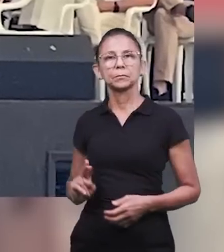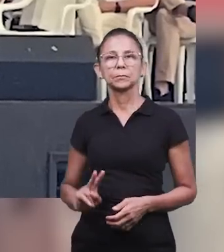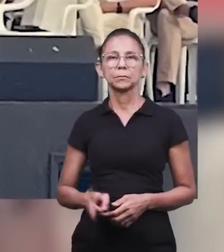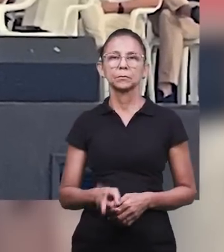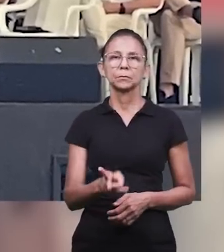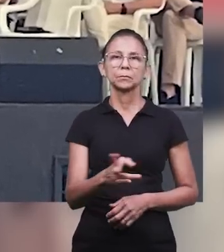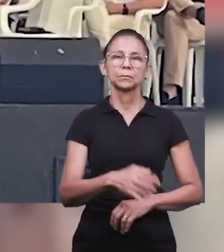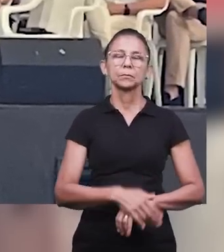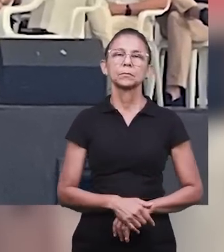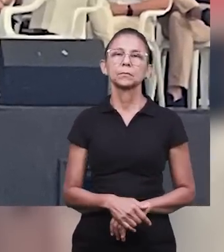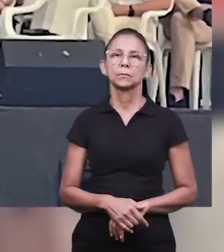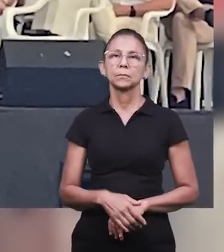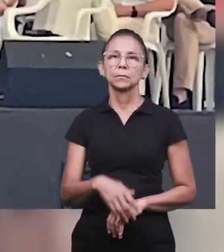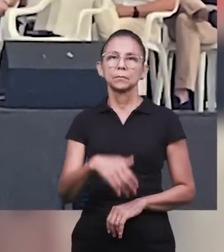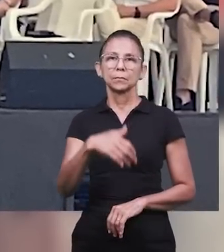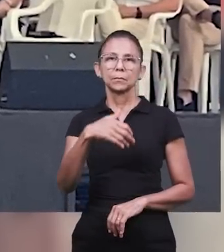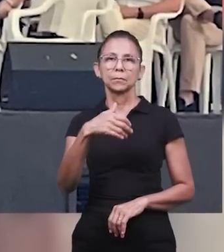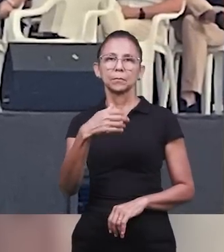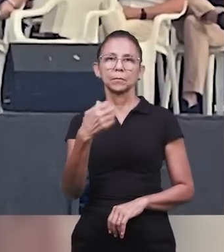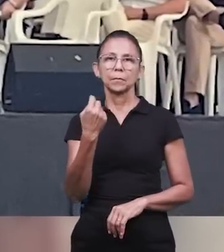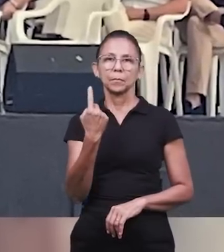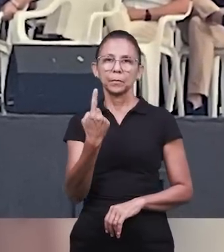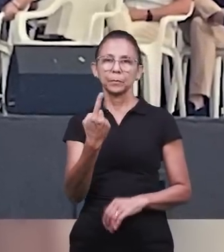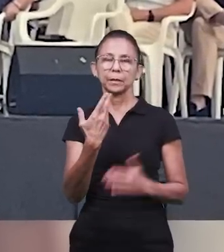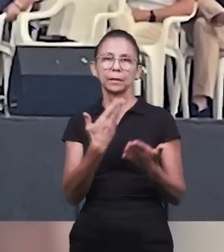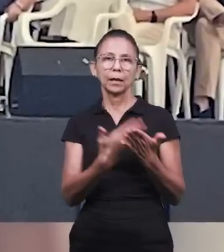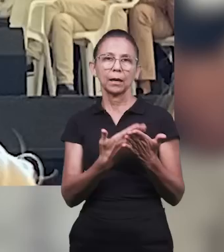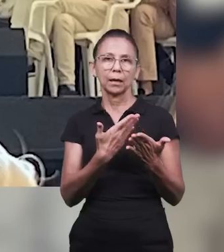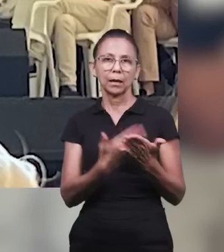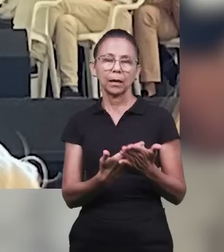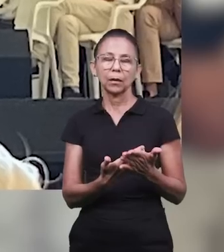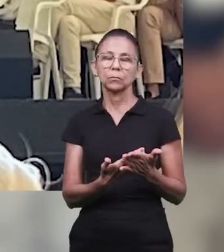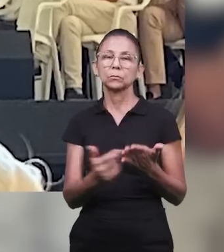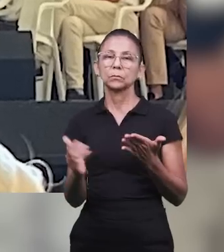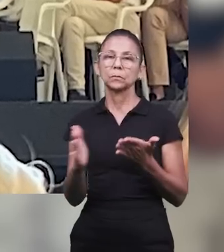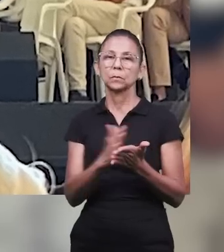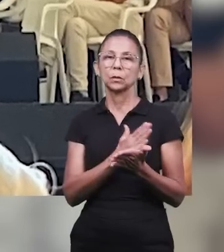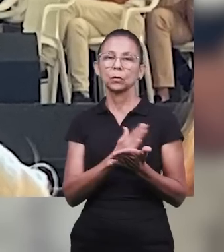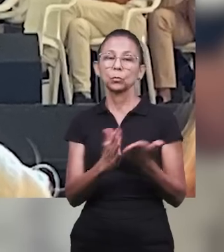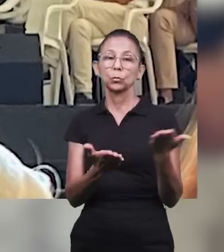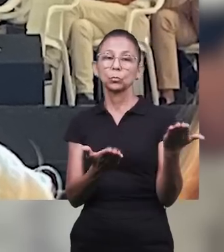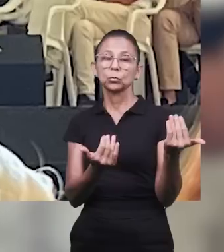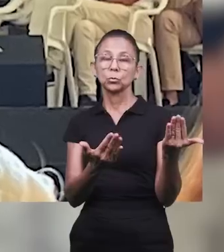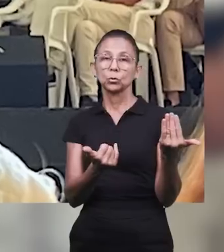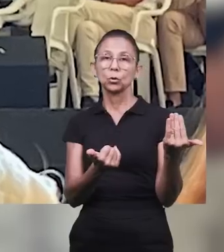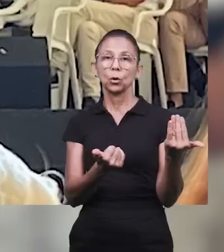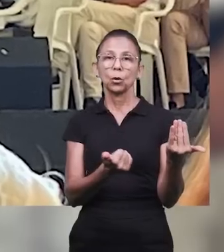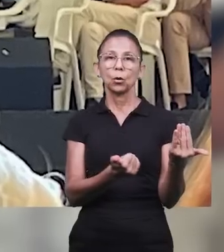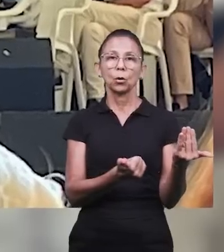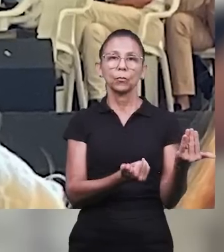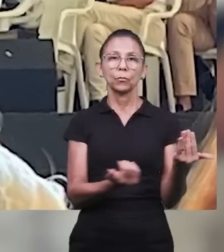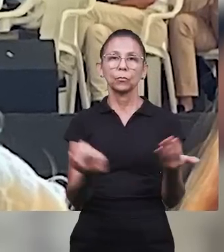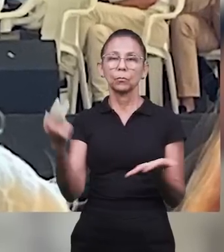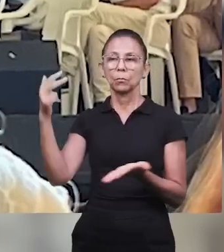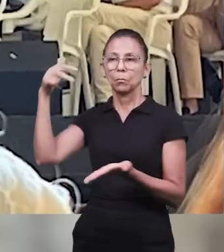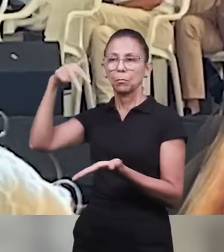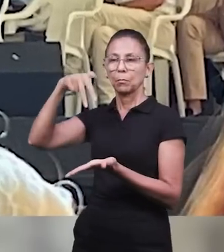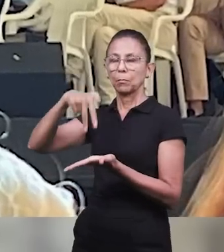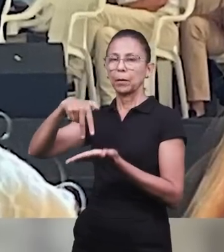na primeira aula, alguns jovens foram chamados para testemunhar as